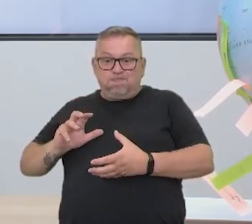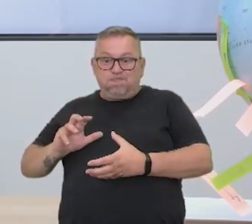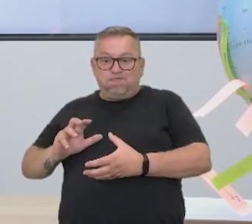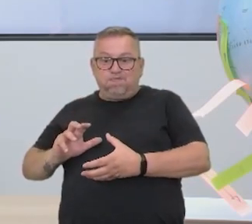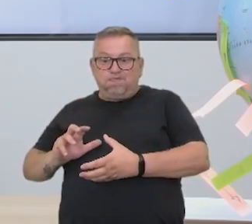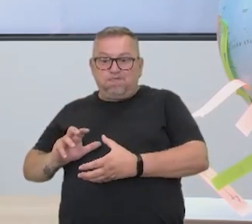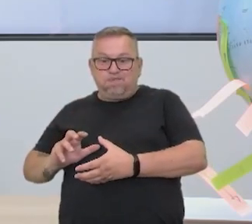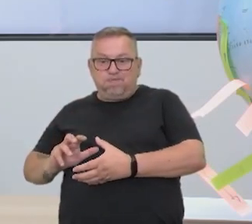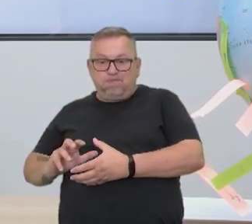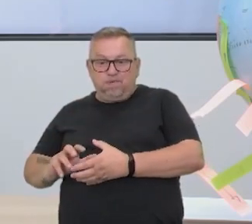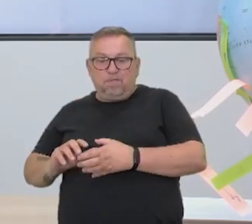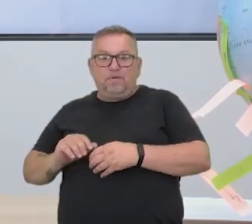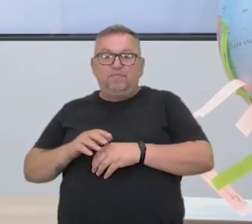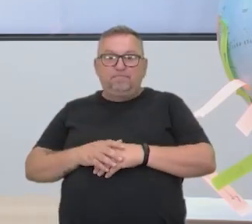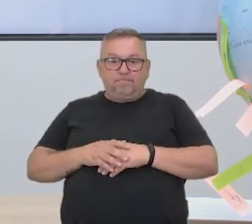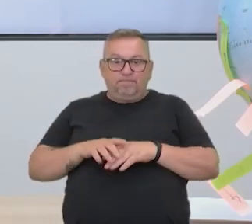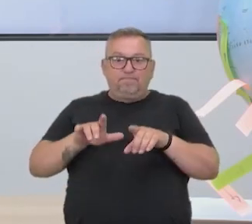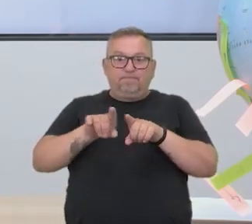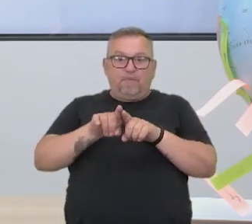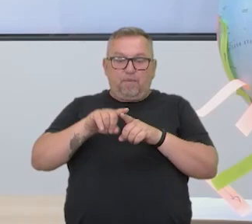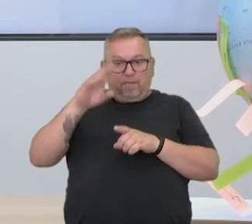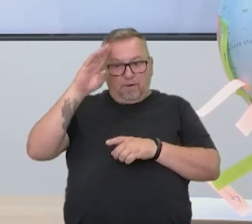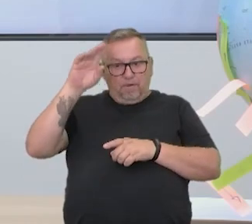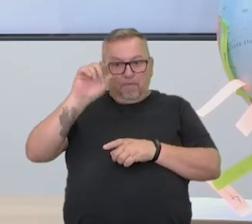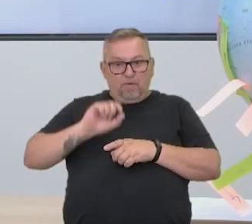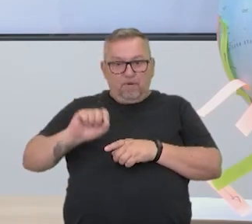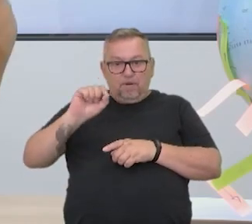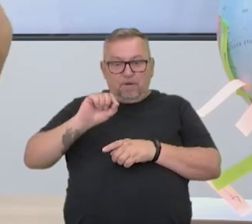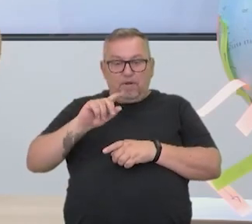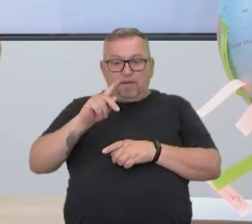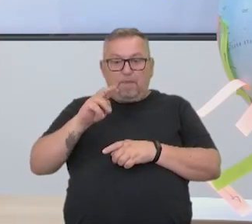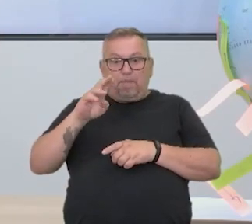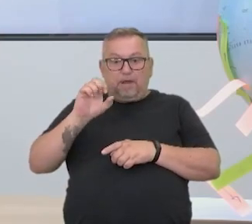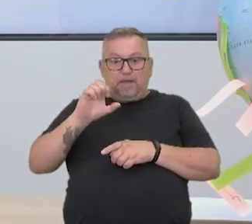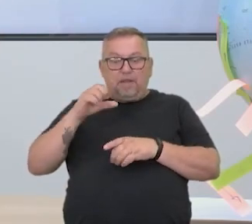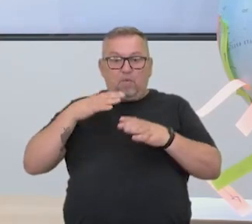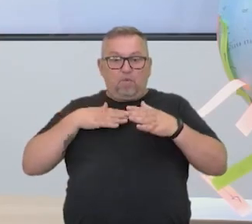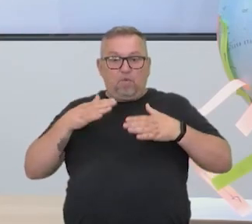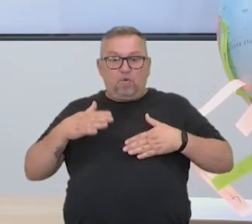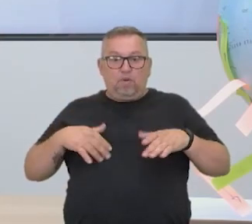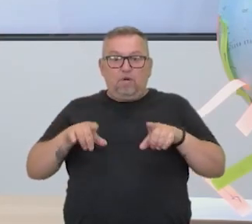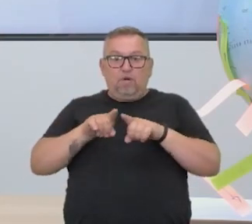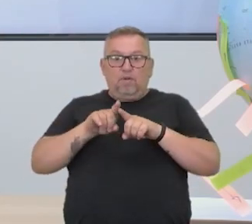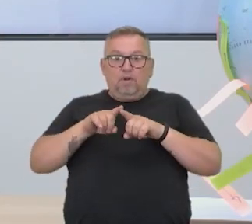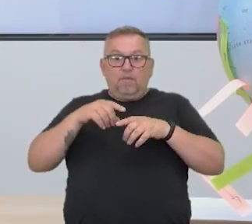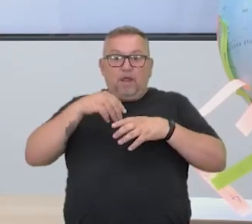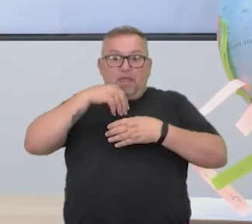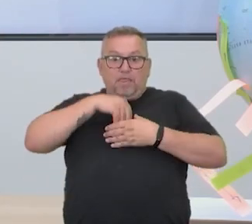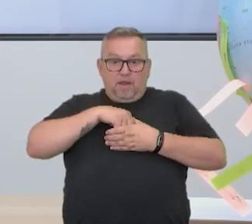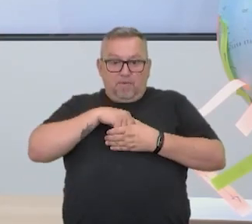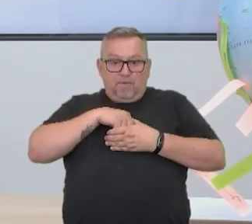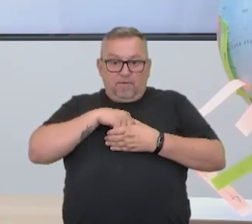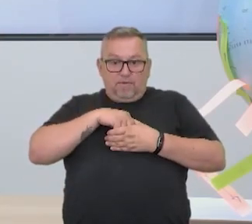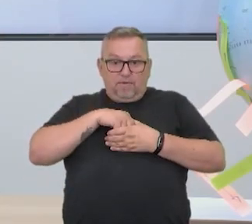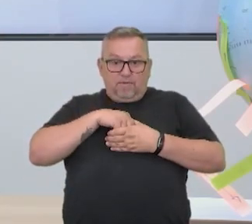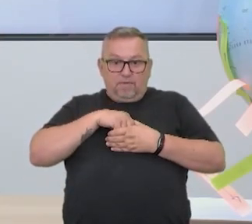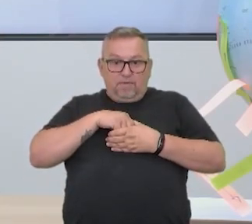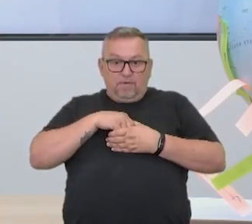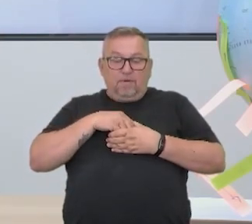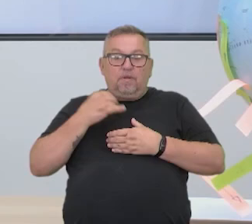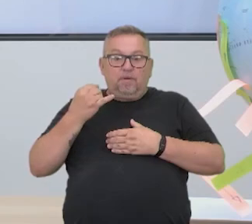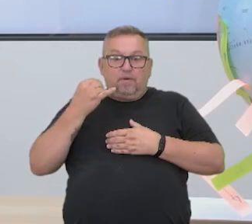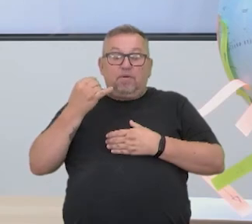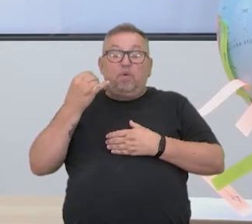gente estudou anteriormente. E principalmente essa pressão sobre o nosso corpo e sobre os nossos órgãos, em especial o nosso